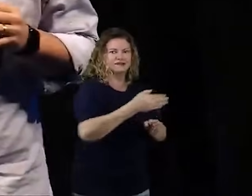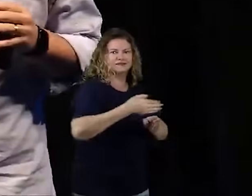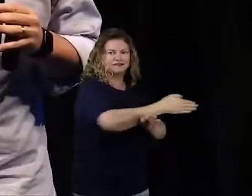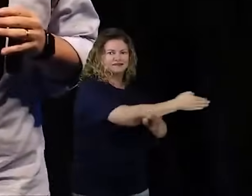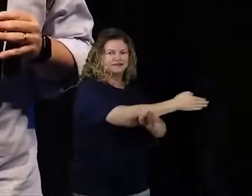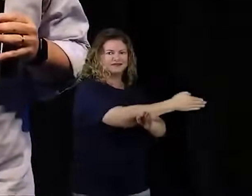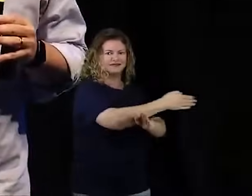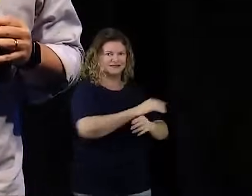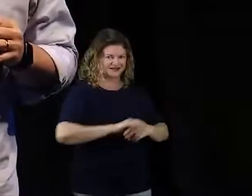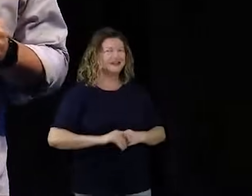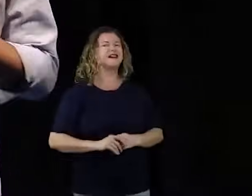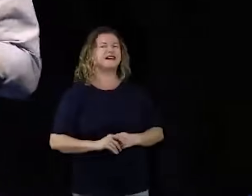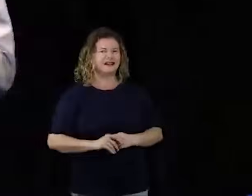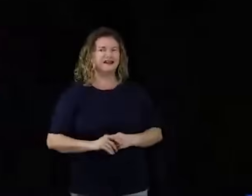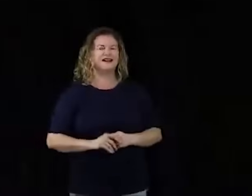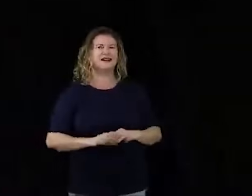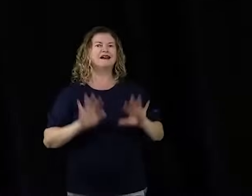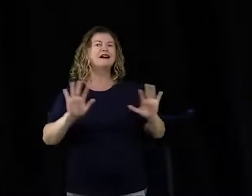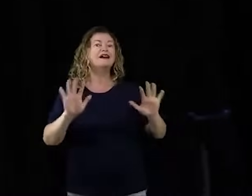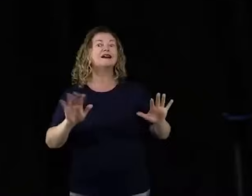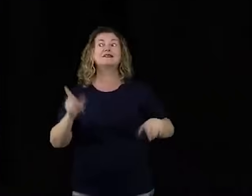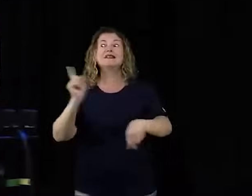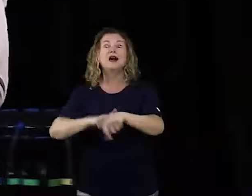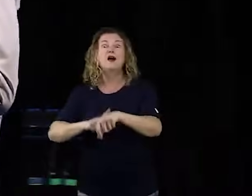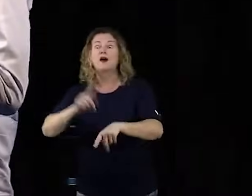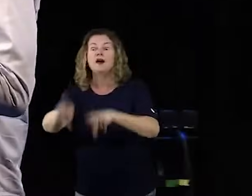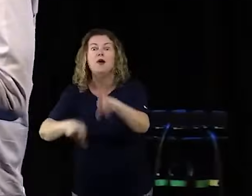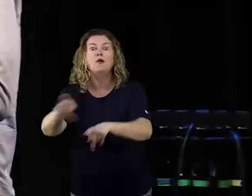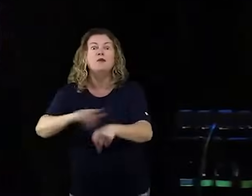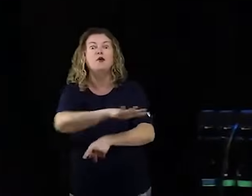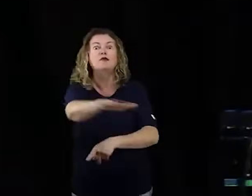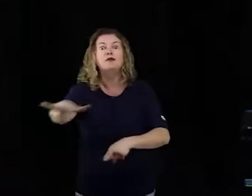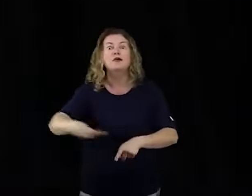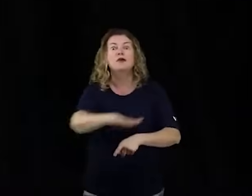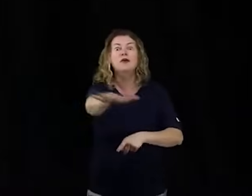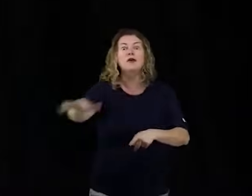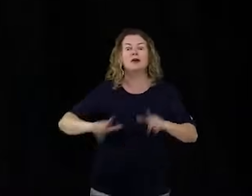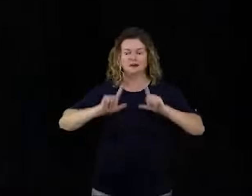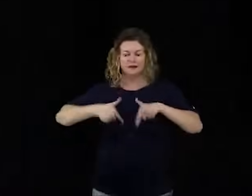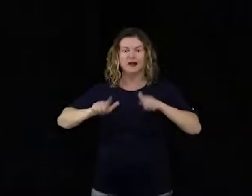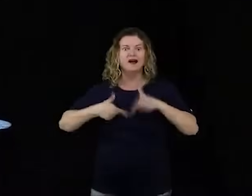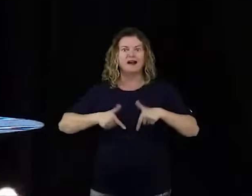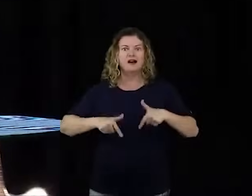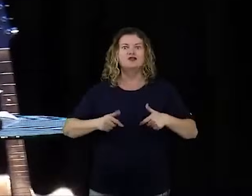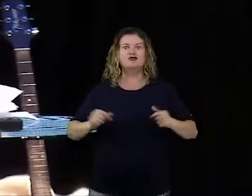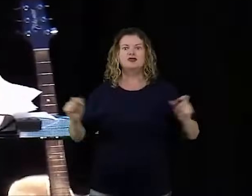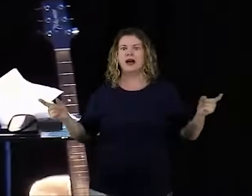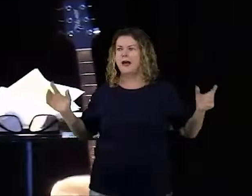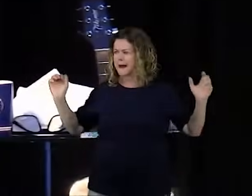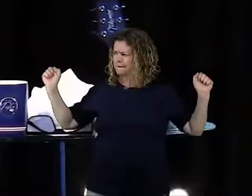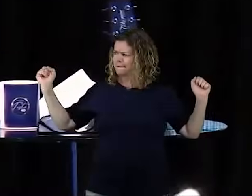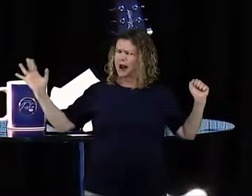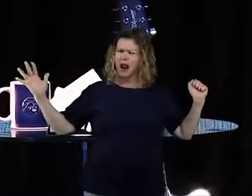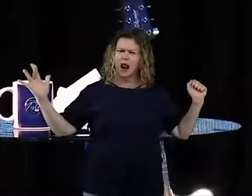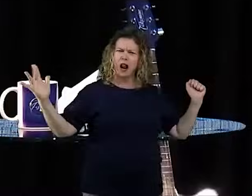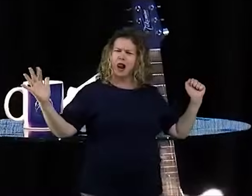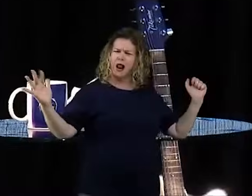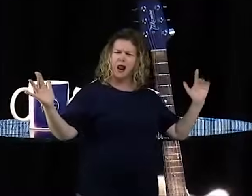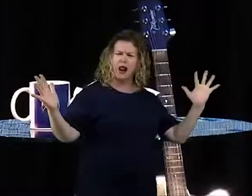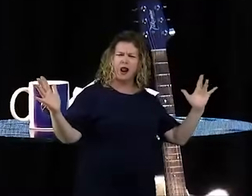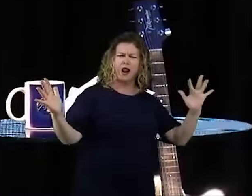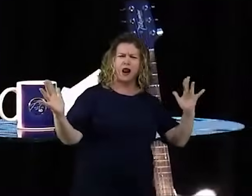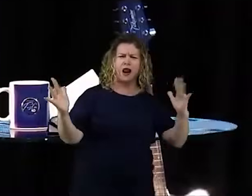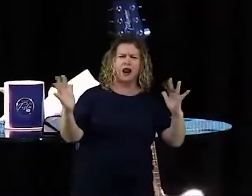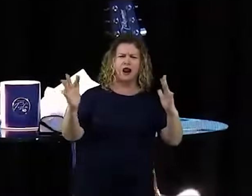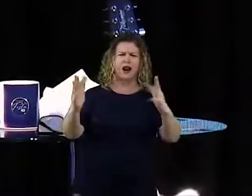isso aqui Quando Israel tá sendo atacado era tempo de de de de de Joaquim e pensa